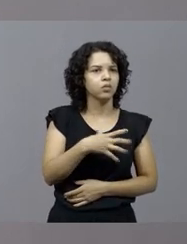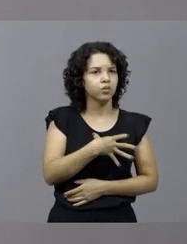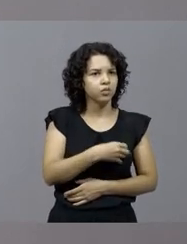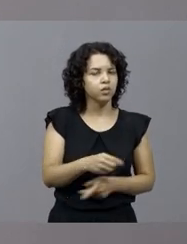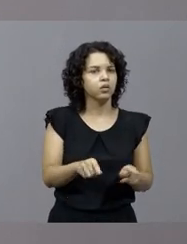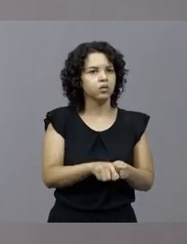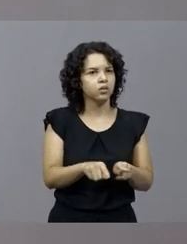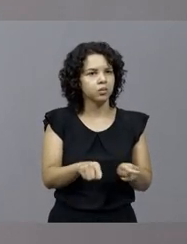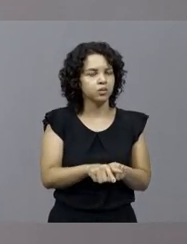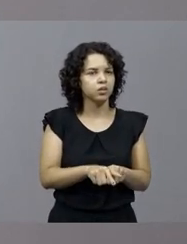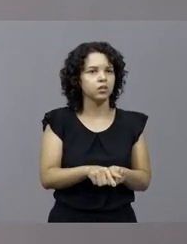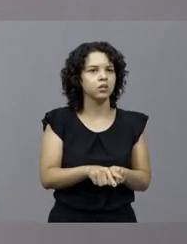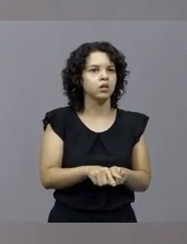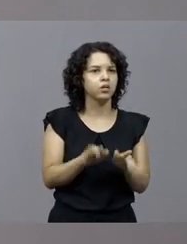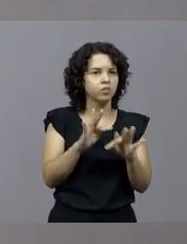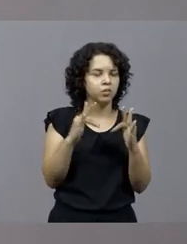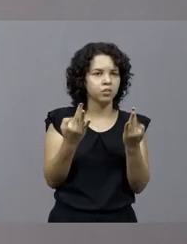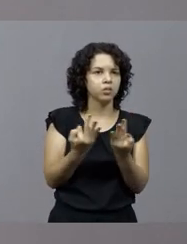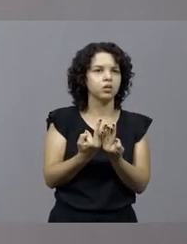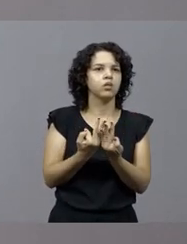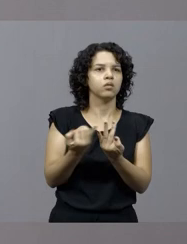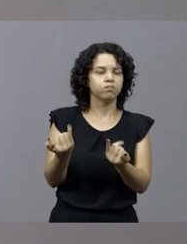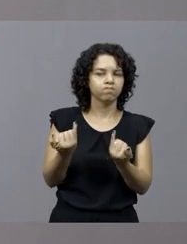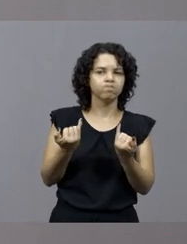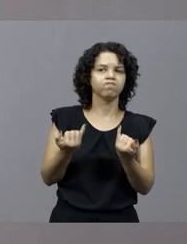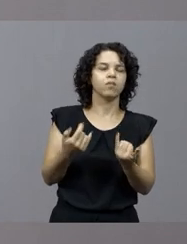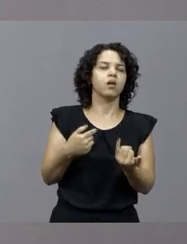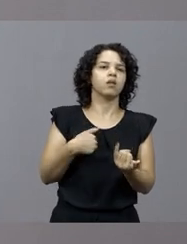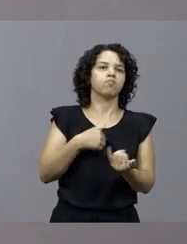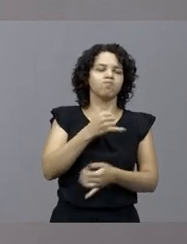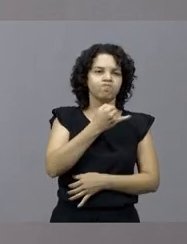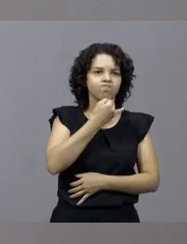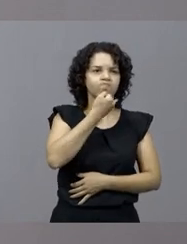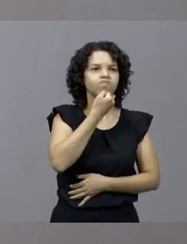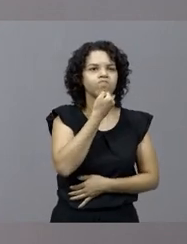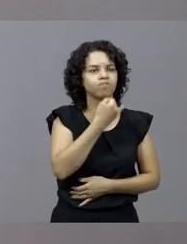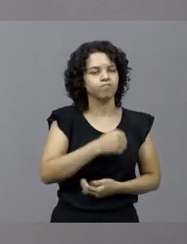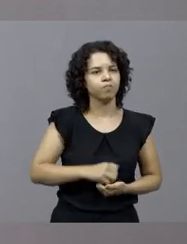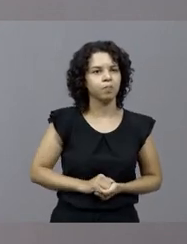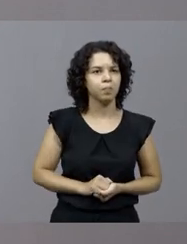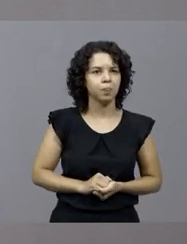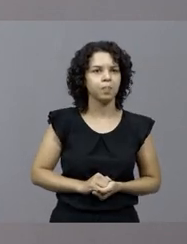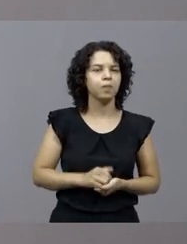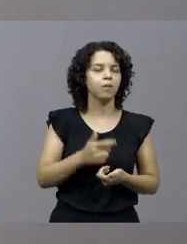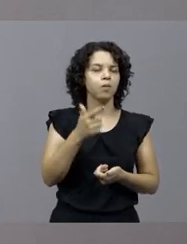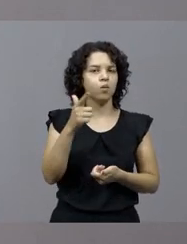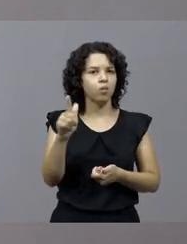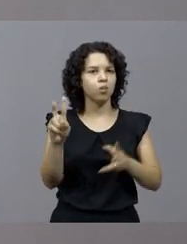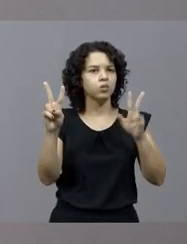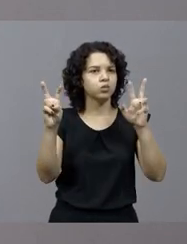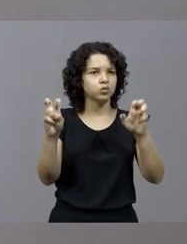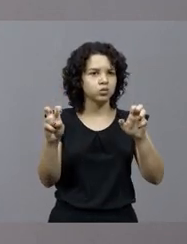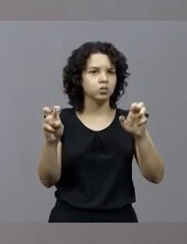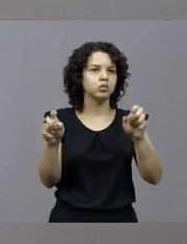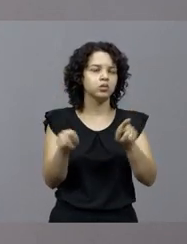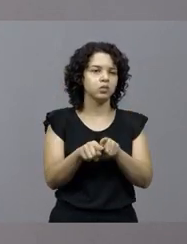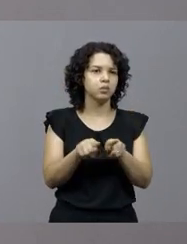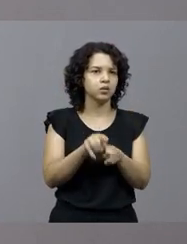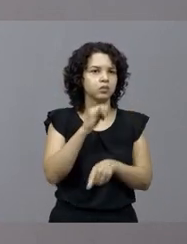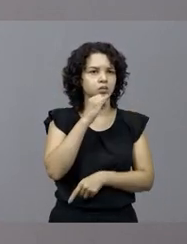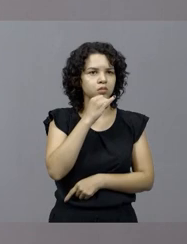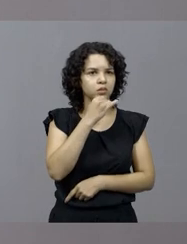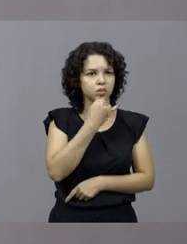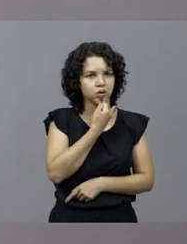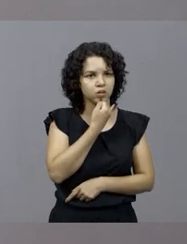notícia, a família toda se entristeceu com o episódio. Mas é sobre um outro assunto também infeliz, mas graças a Deus não